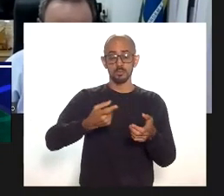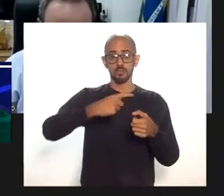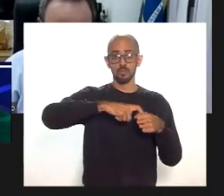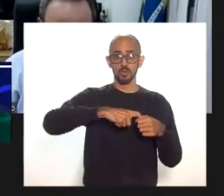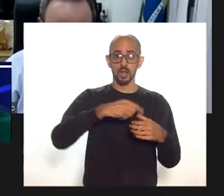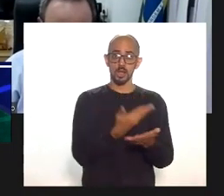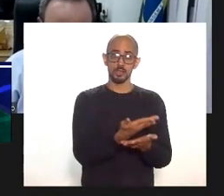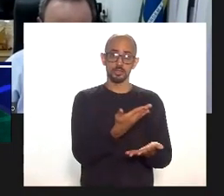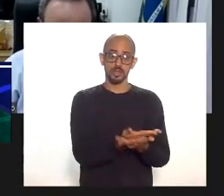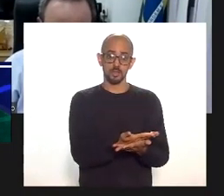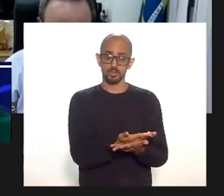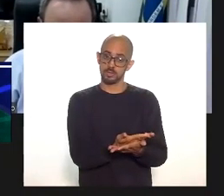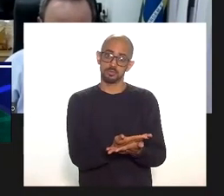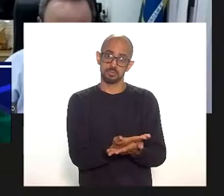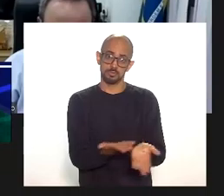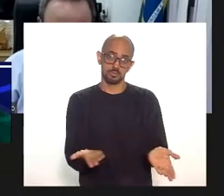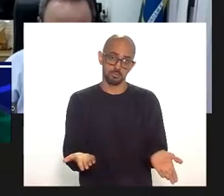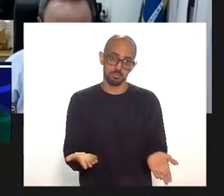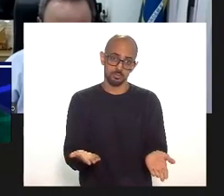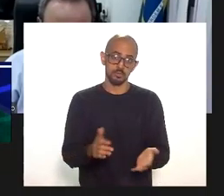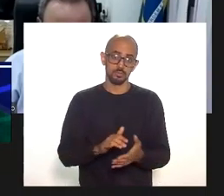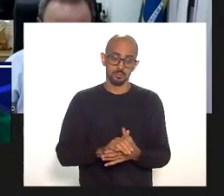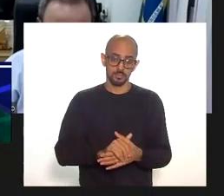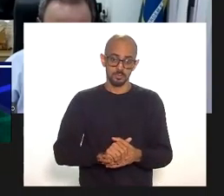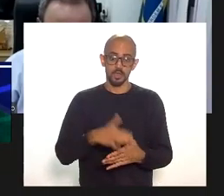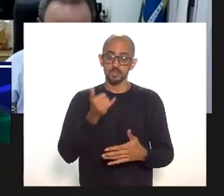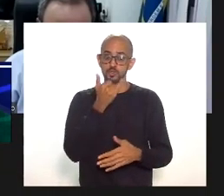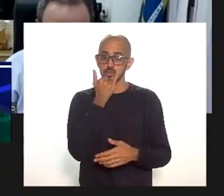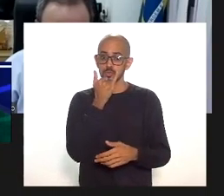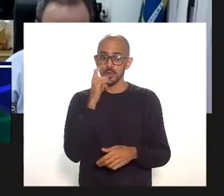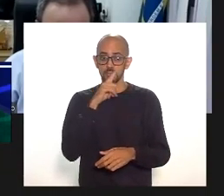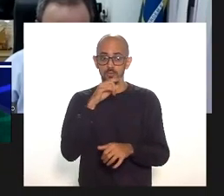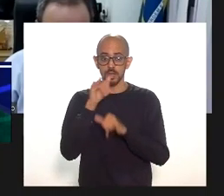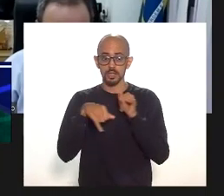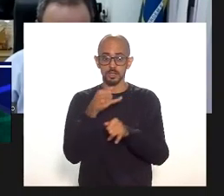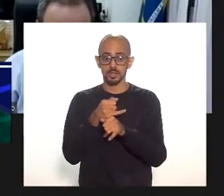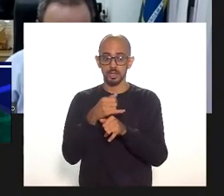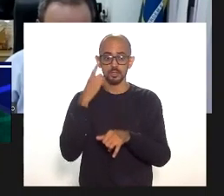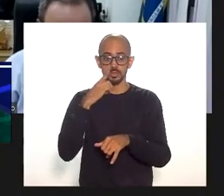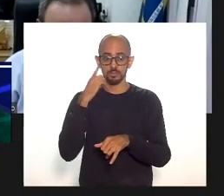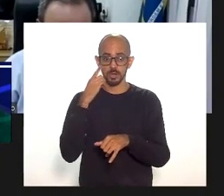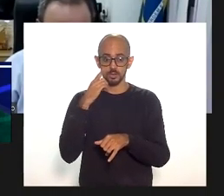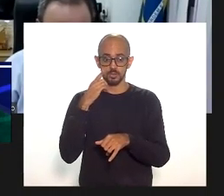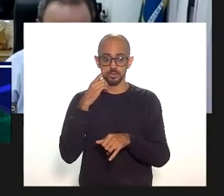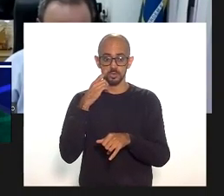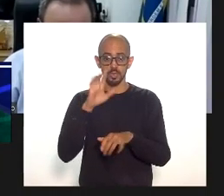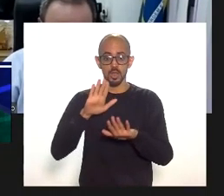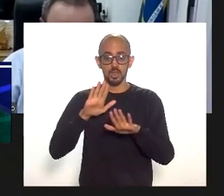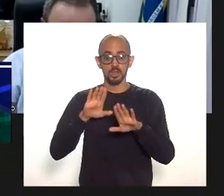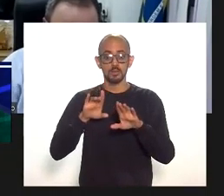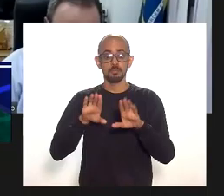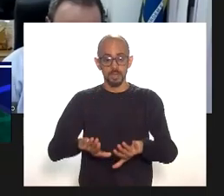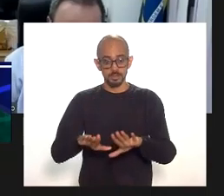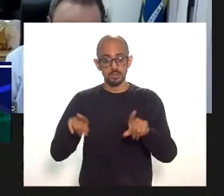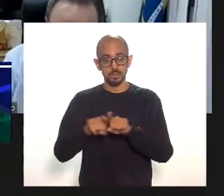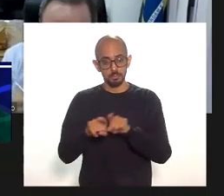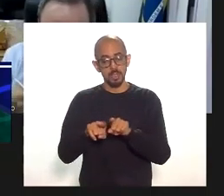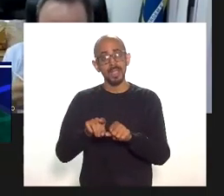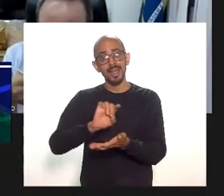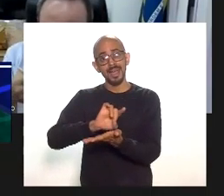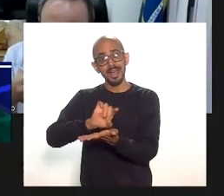para tentar garantir o lucro na vida. assim como todos os setores da economia, cabe ao governo